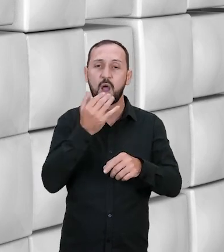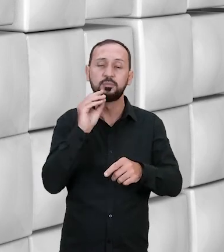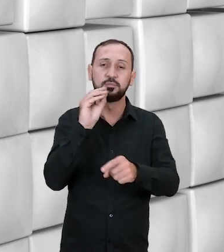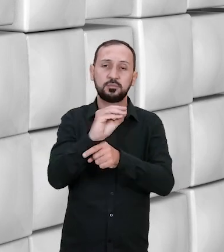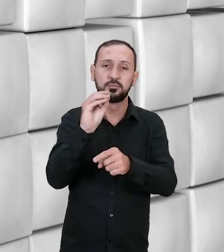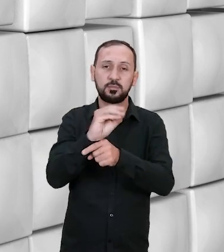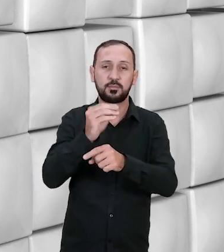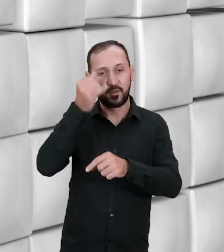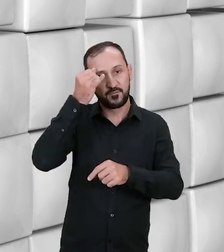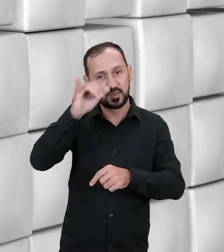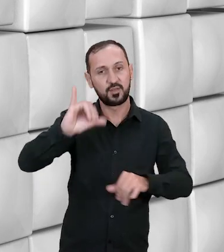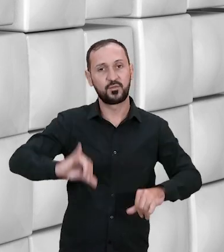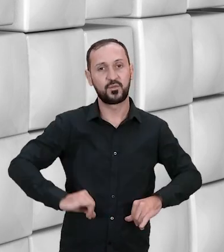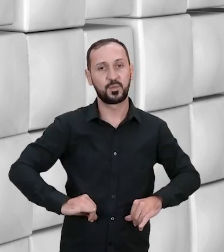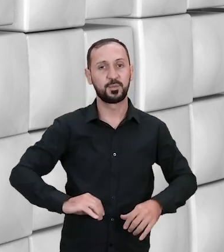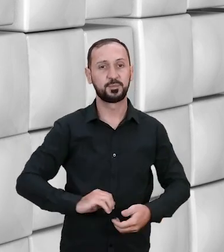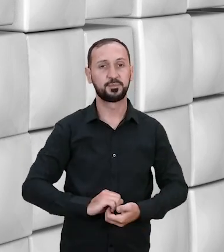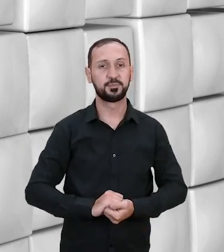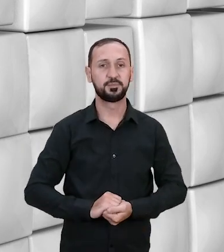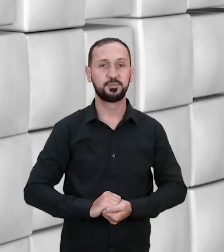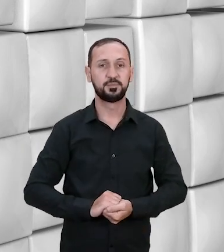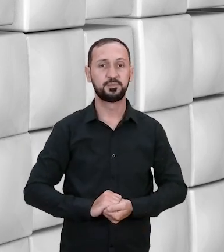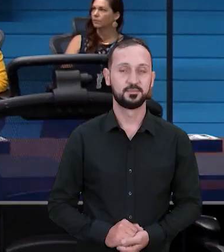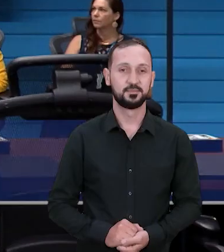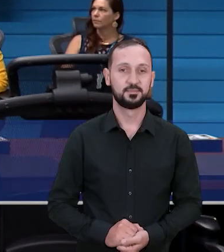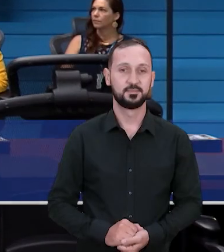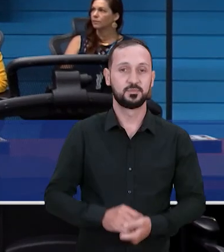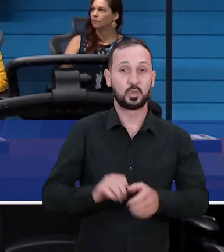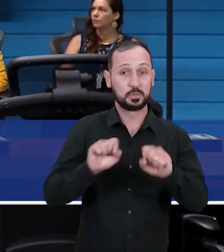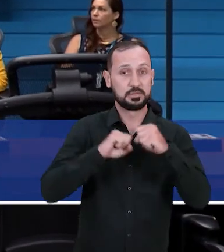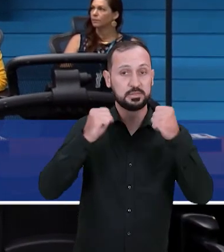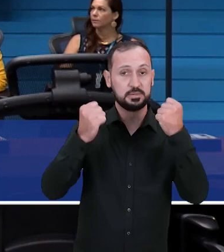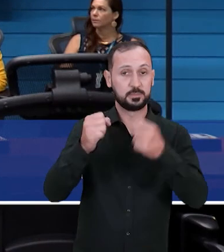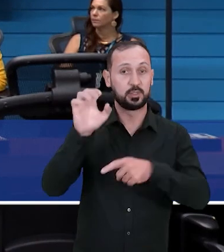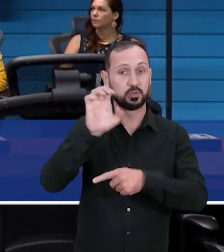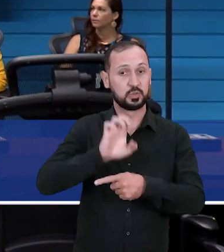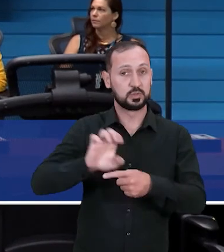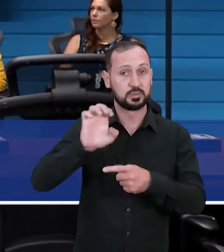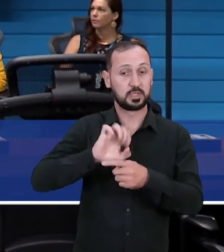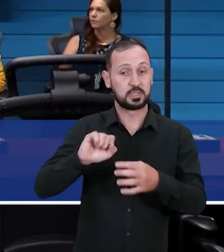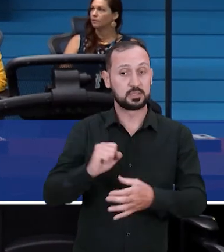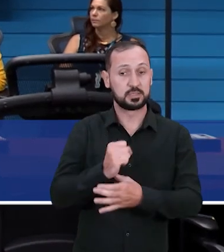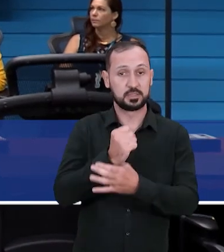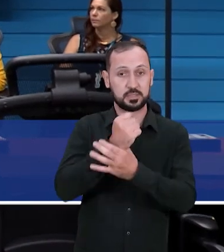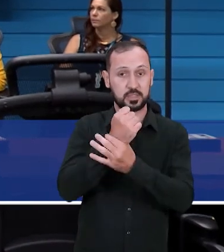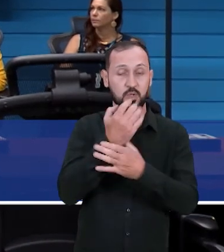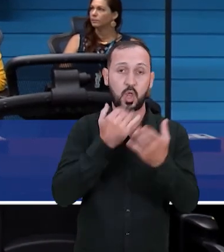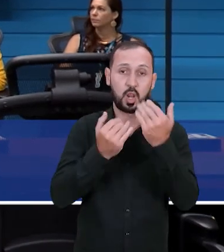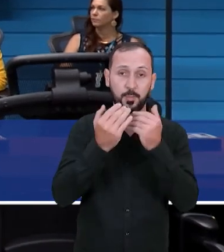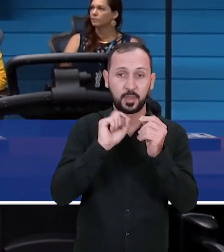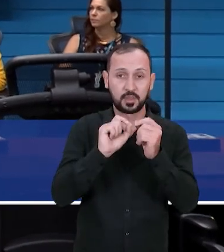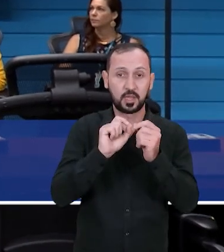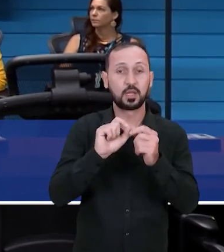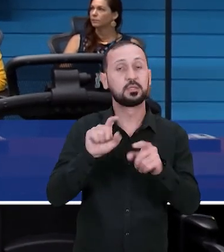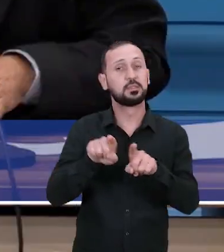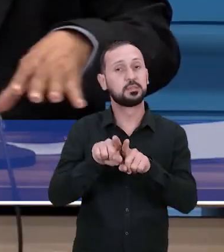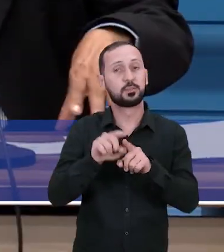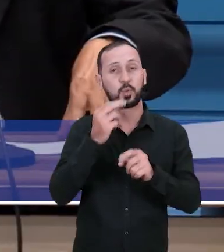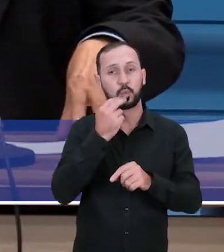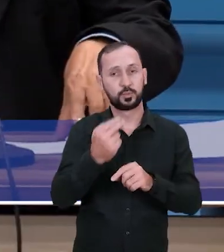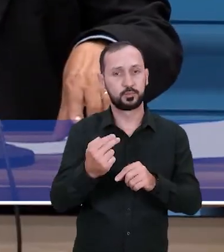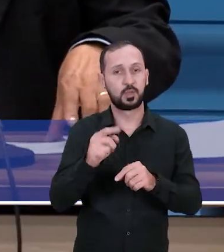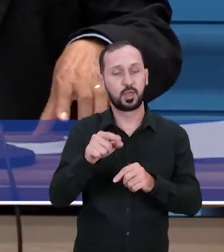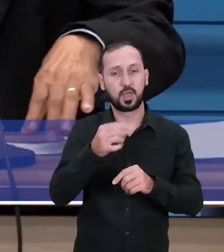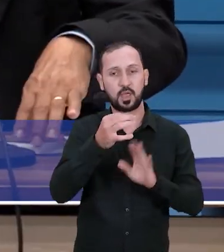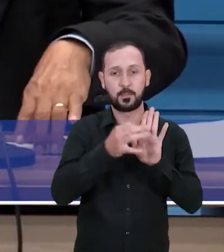e abastecimento no combate à fome. O Seminário Estadual de Segurança Alimentar e Nutricional é